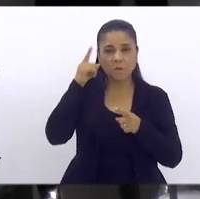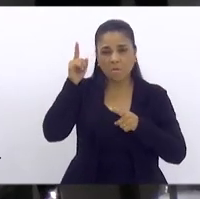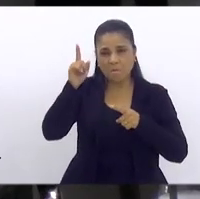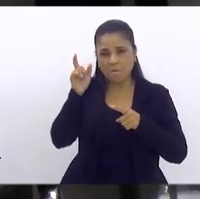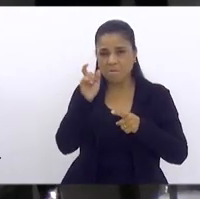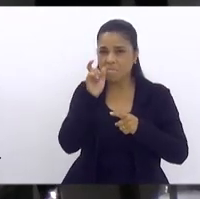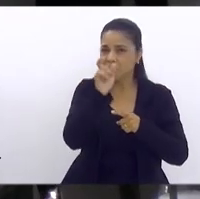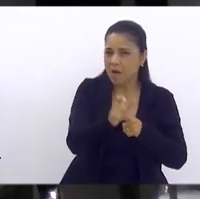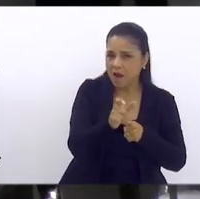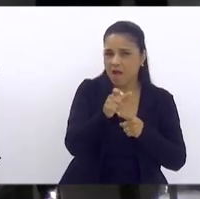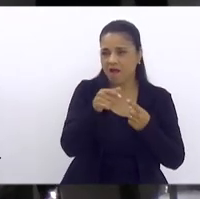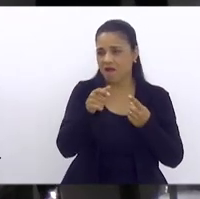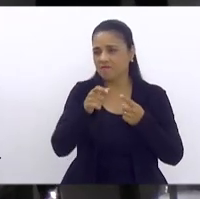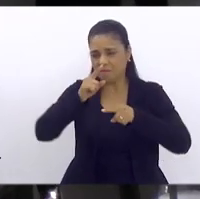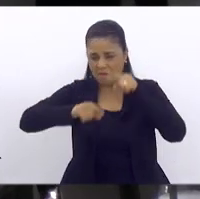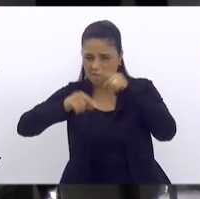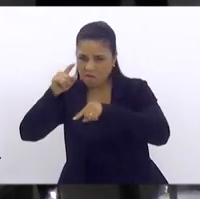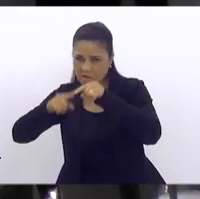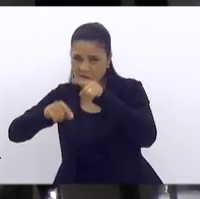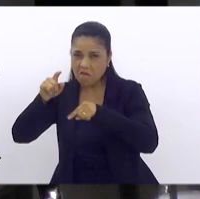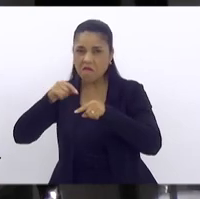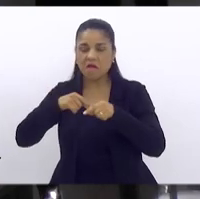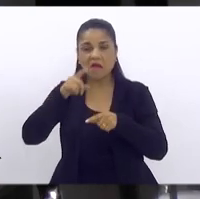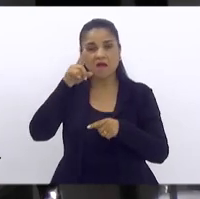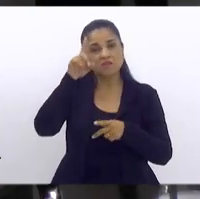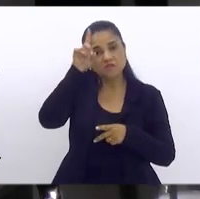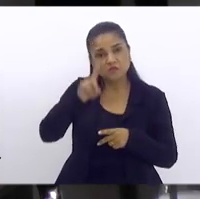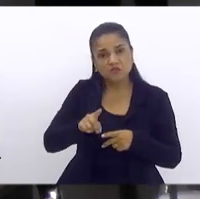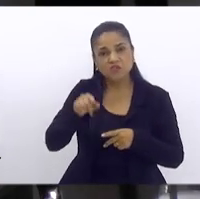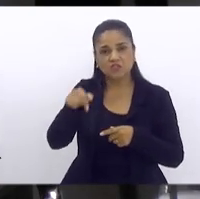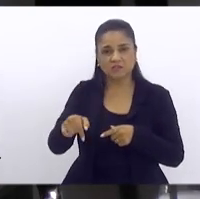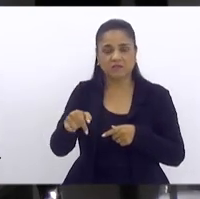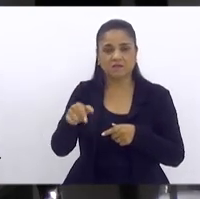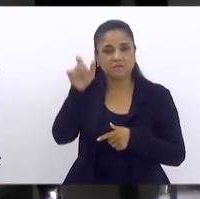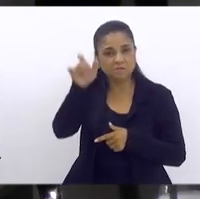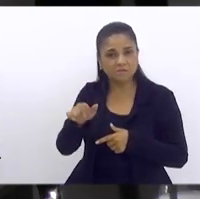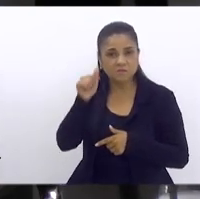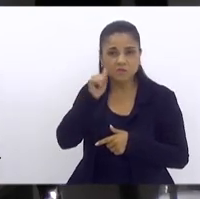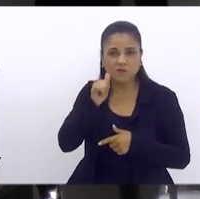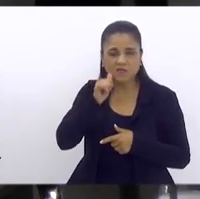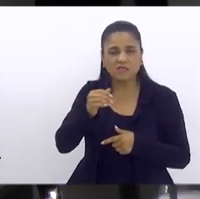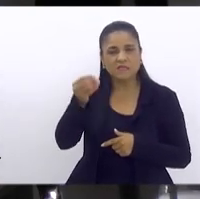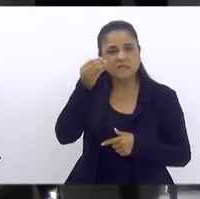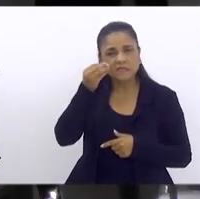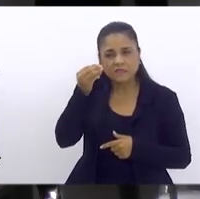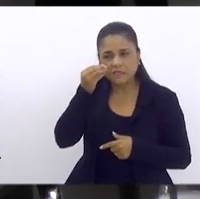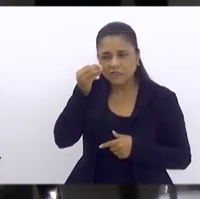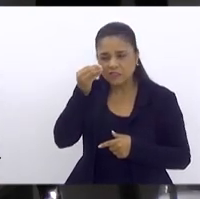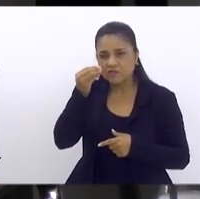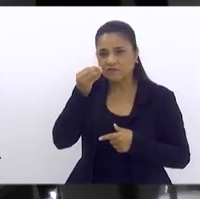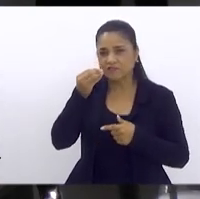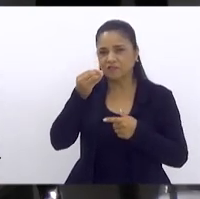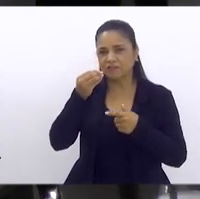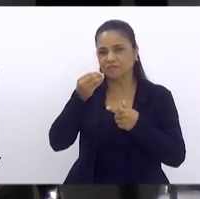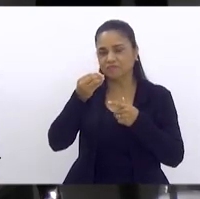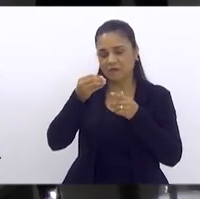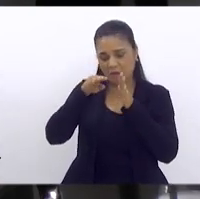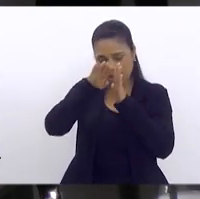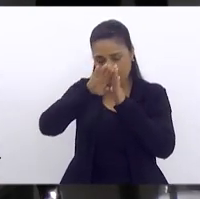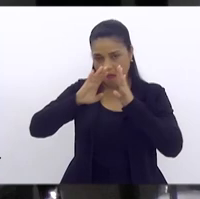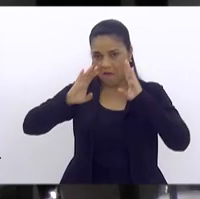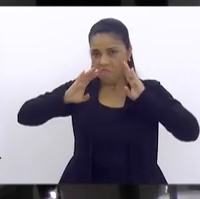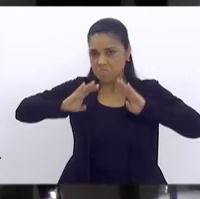xingamentos, ofensas à dignidade daquela mulher, e a invalidação tentativas mesmo de desqualificar seja